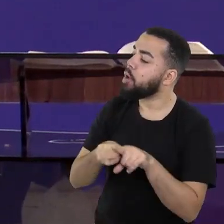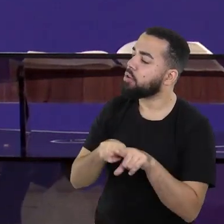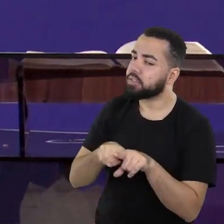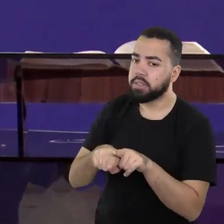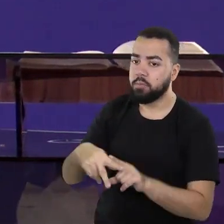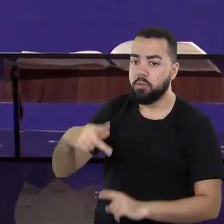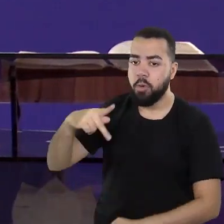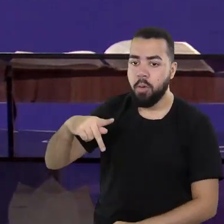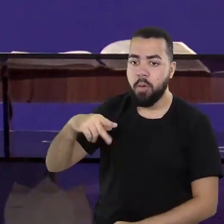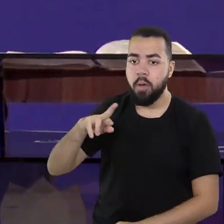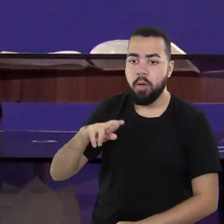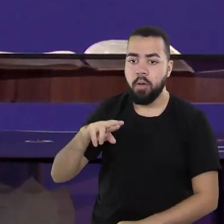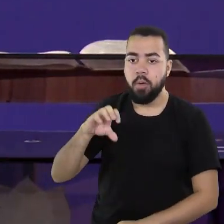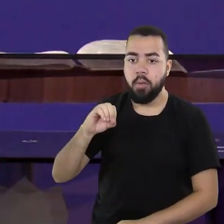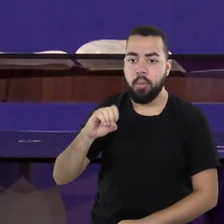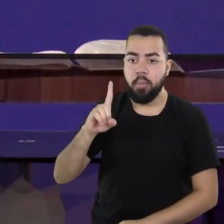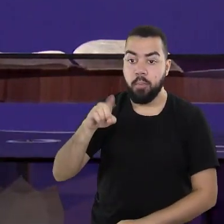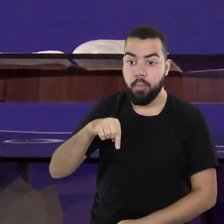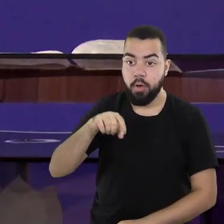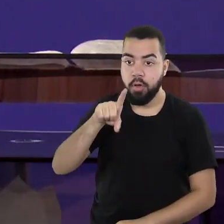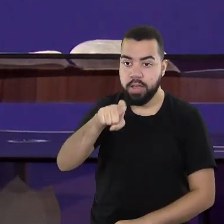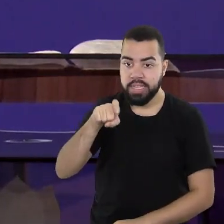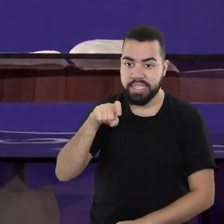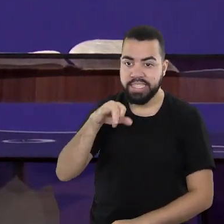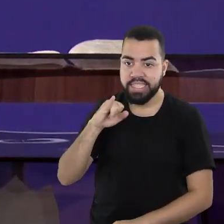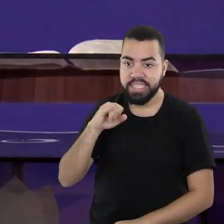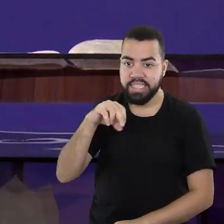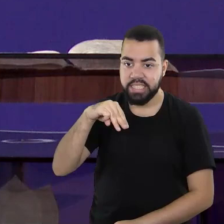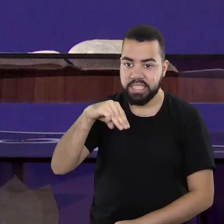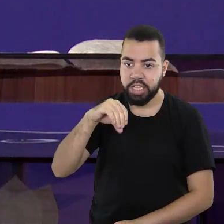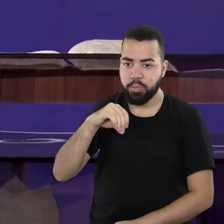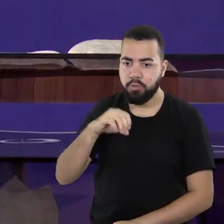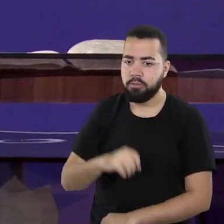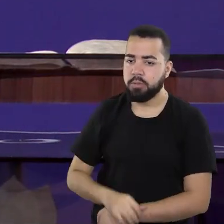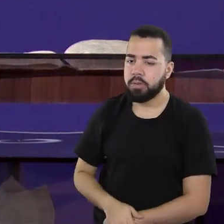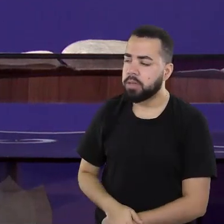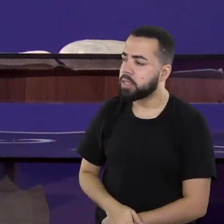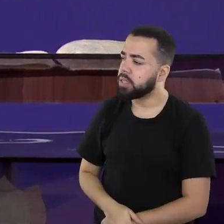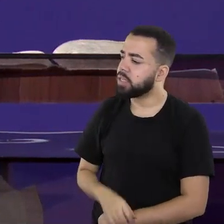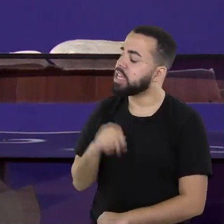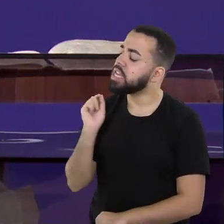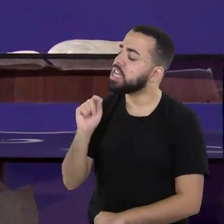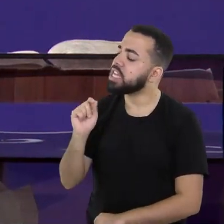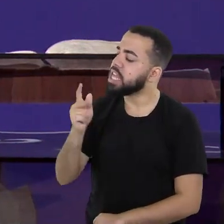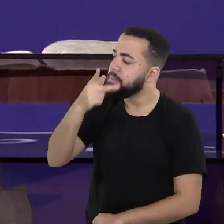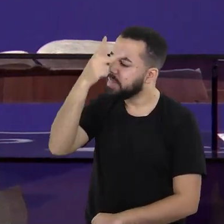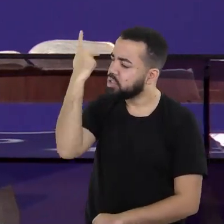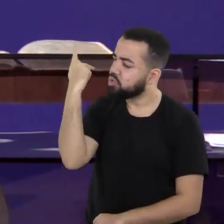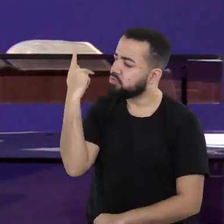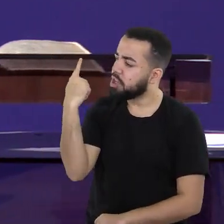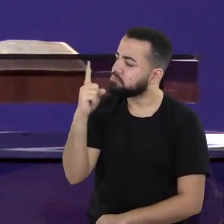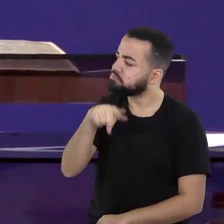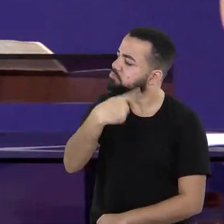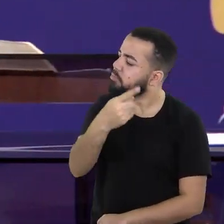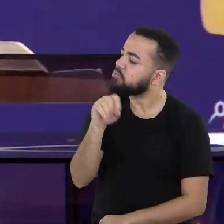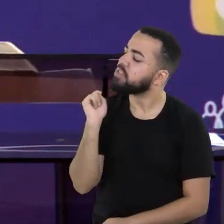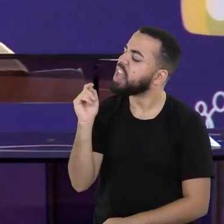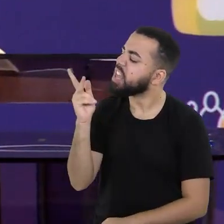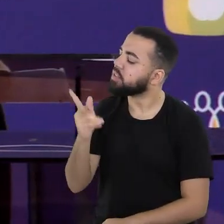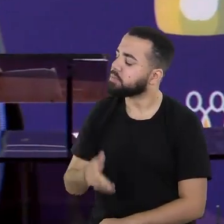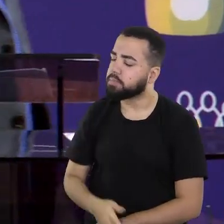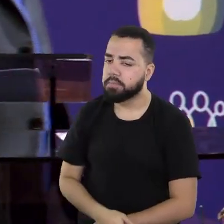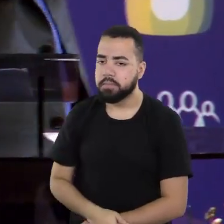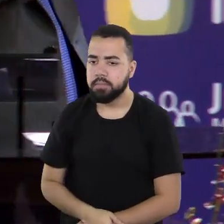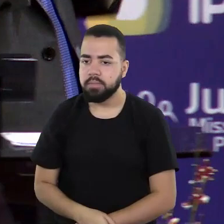Quem é o meu próximo? E todas as vezes que eu leio essa parábola, estudo esse texto, a minha intenção e a